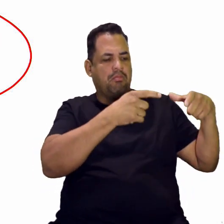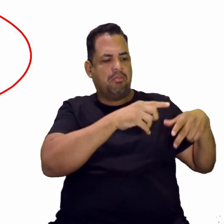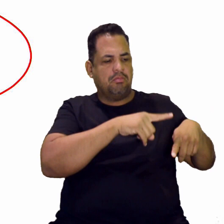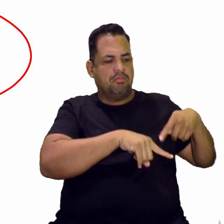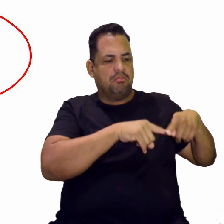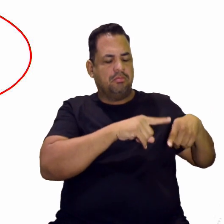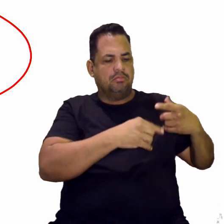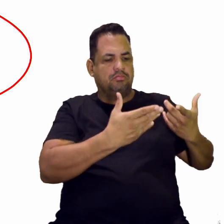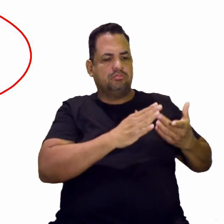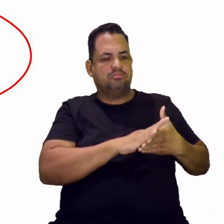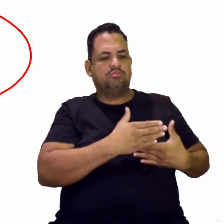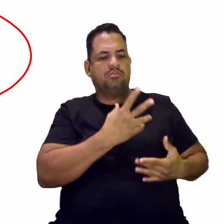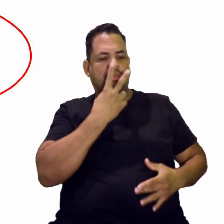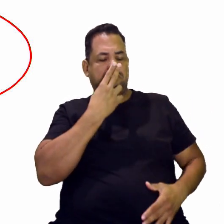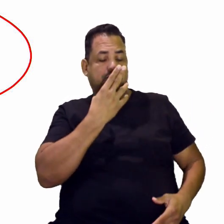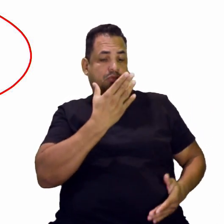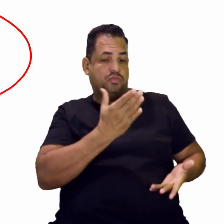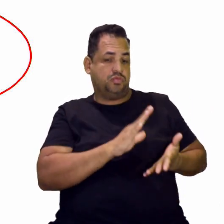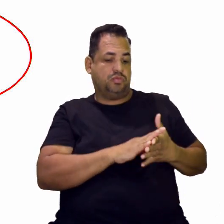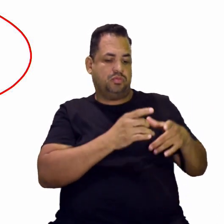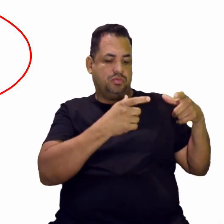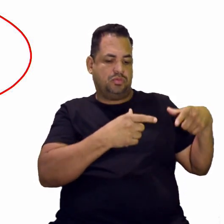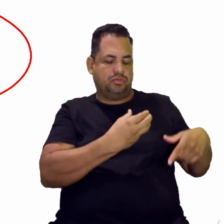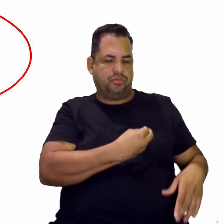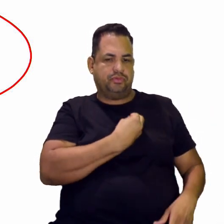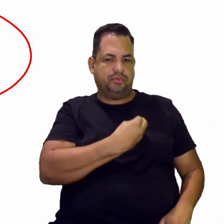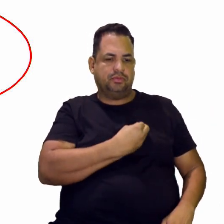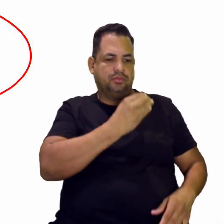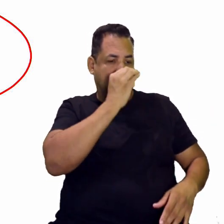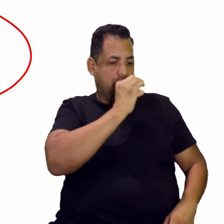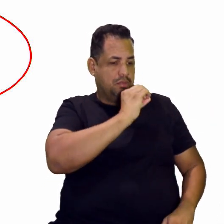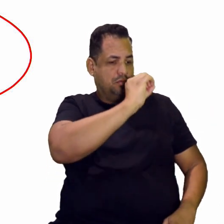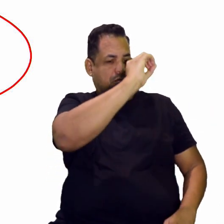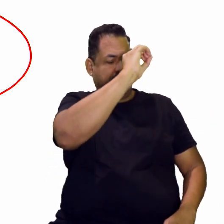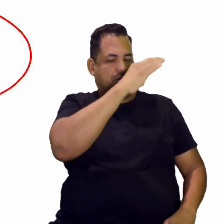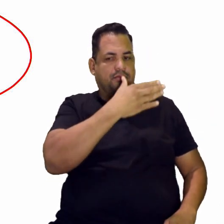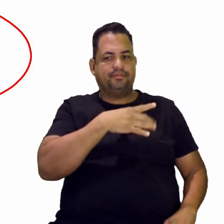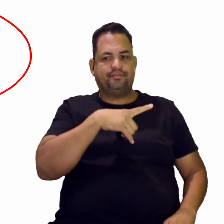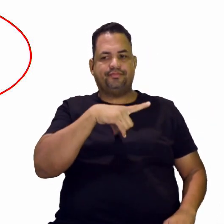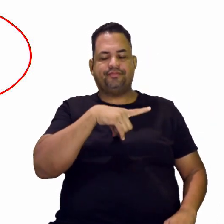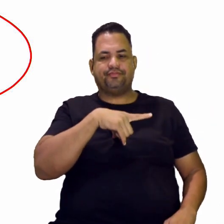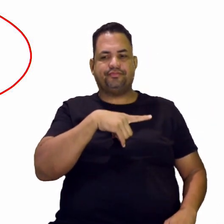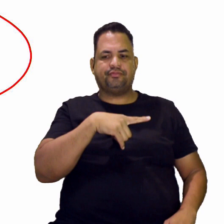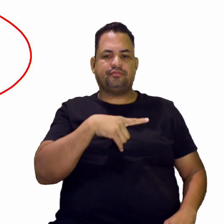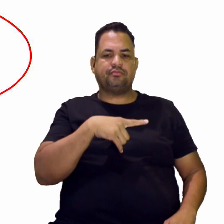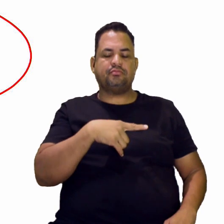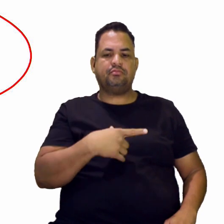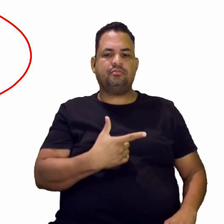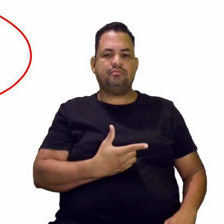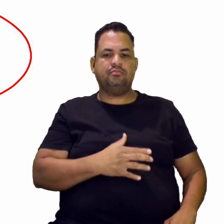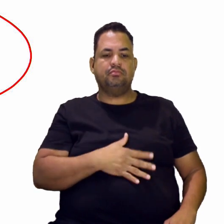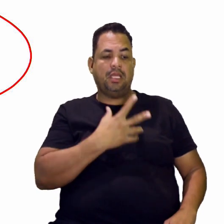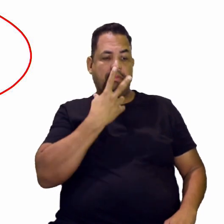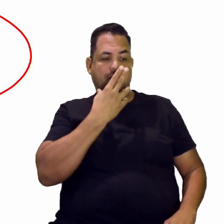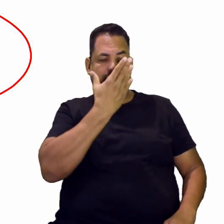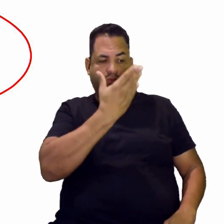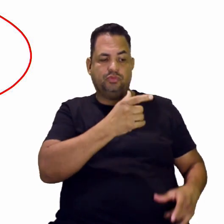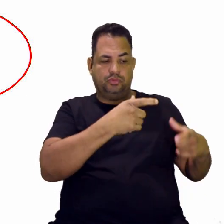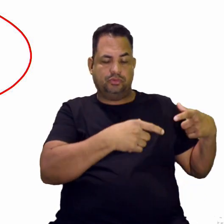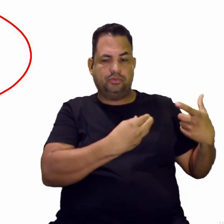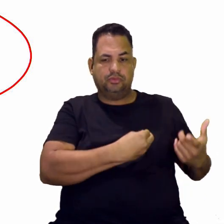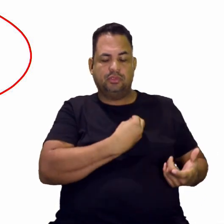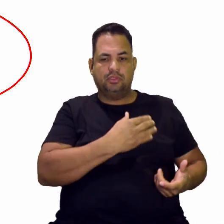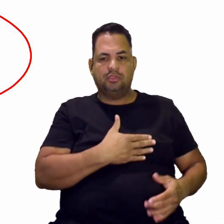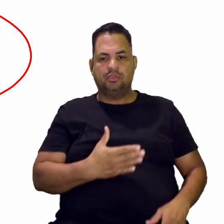original dele, né, do hábitat natural. Ou seja, estão tentando reproduzir de alguma forma o ambiente dele original.